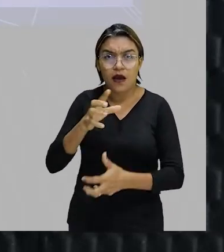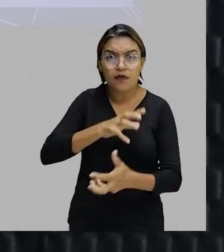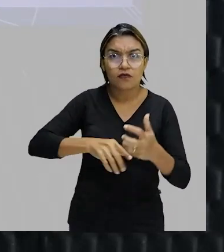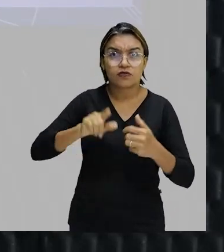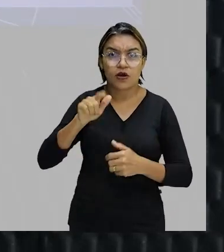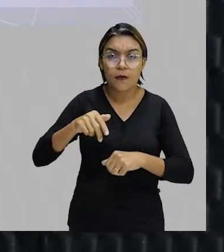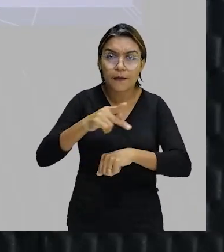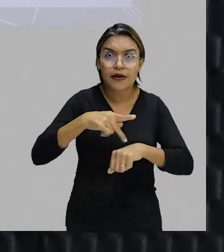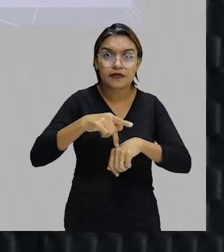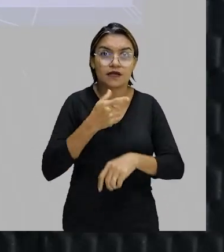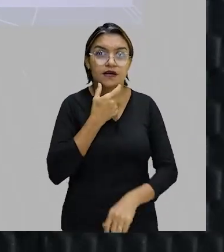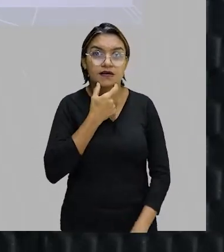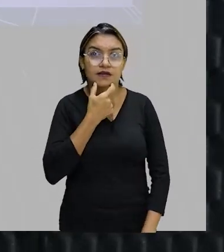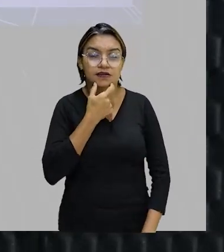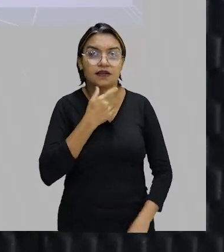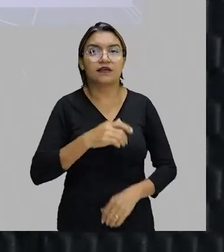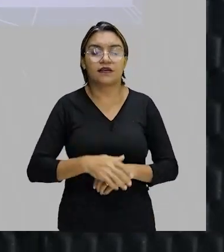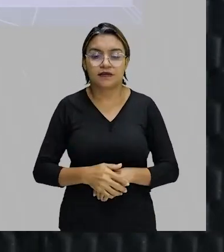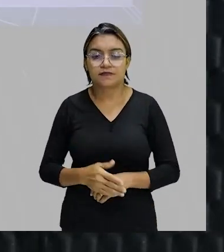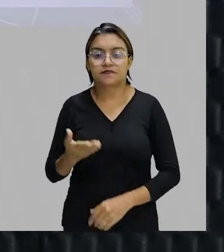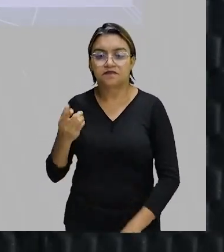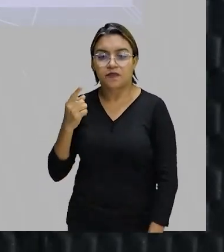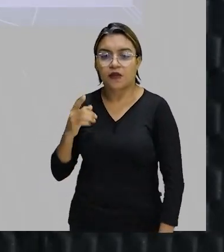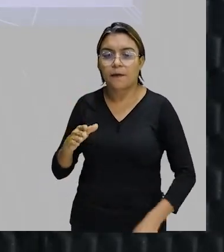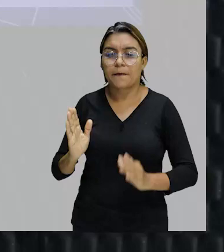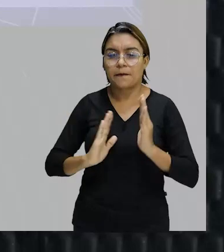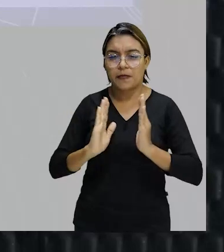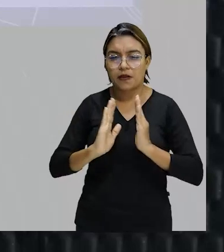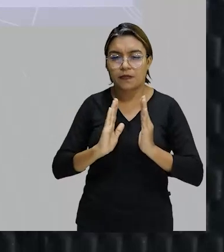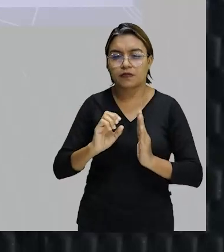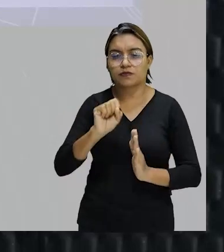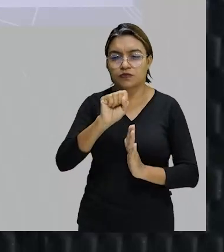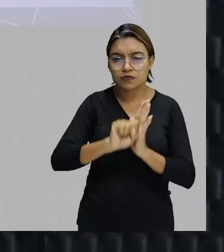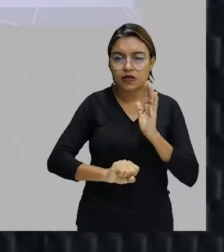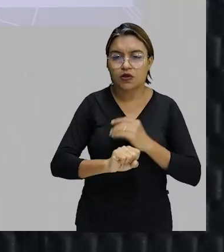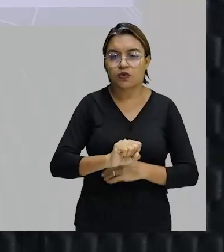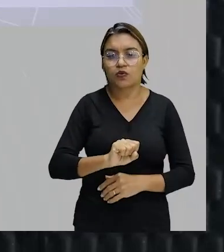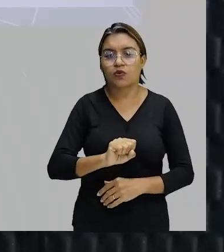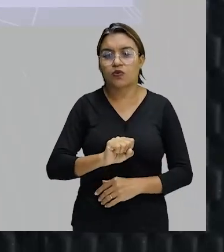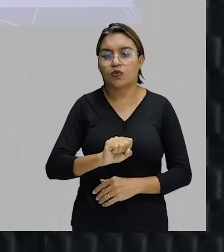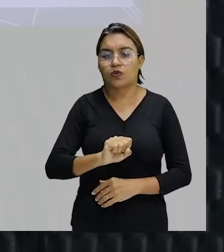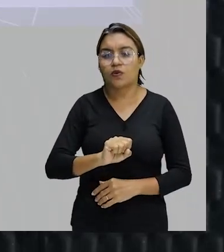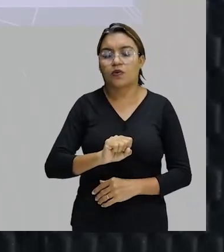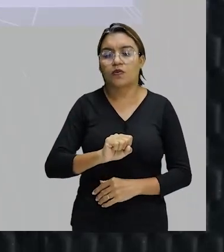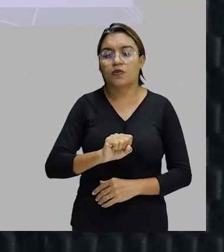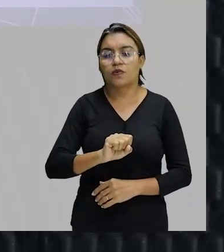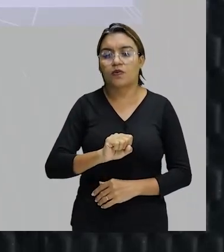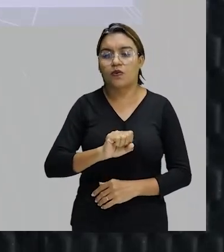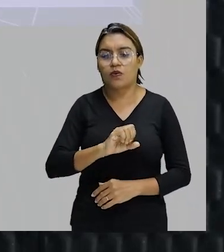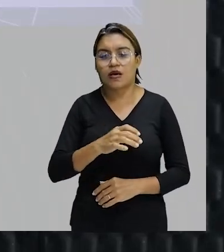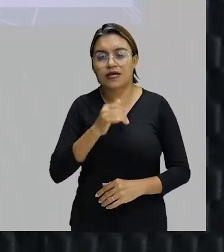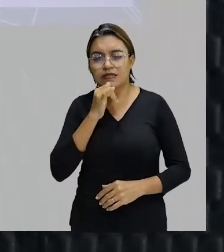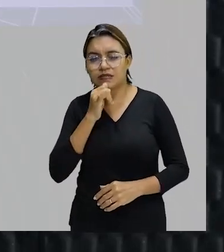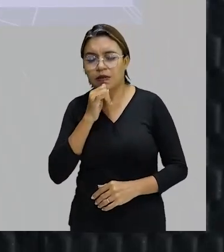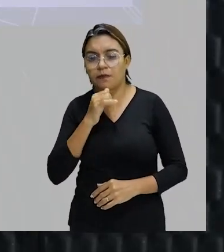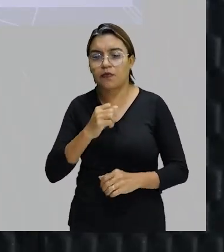tá? A primeira revolução vai acontecer especificamente no século XVIII, a partir de 1750 a